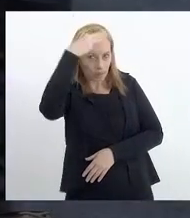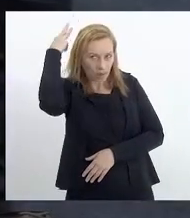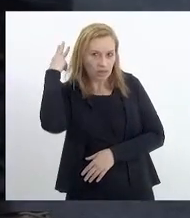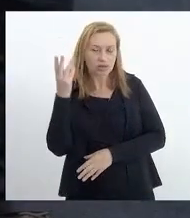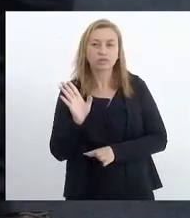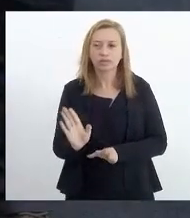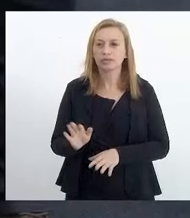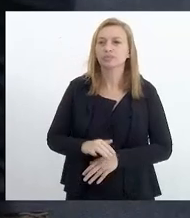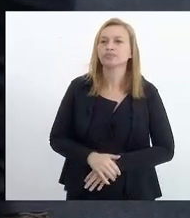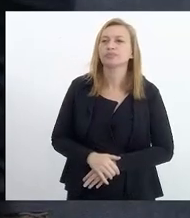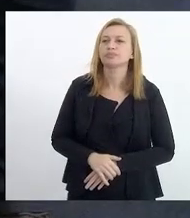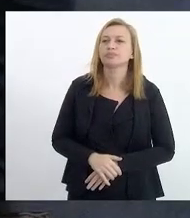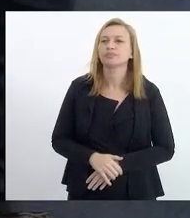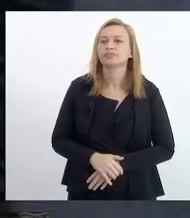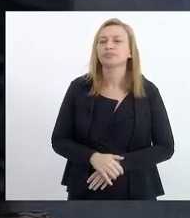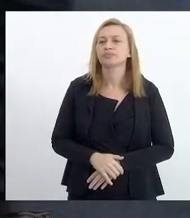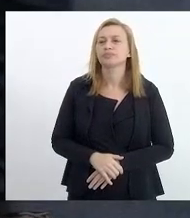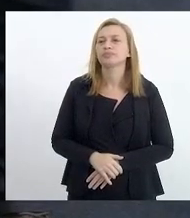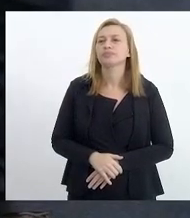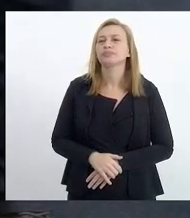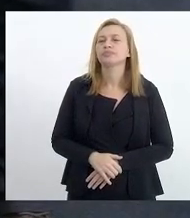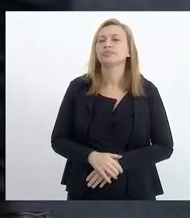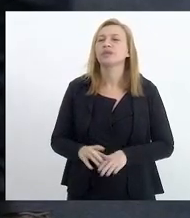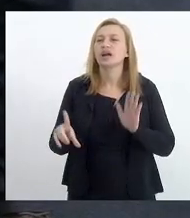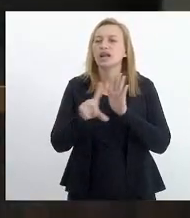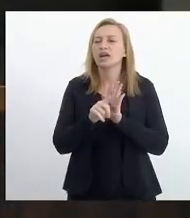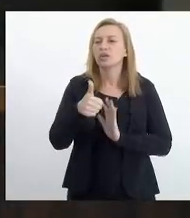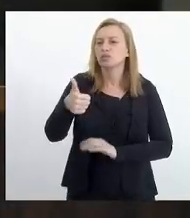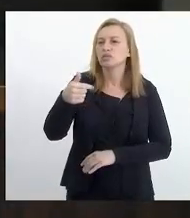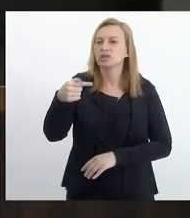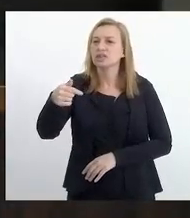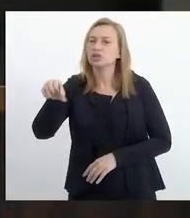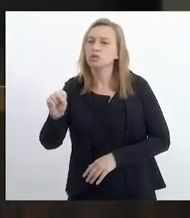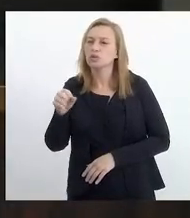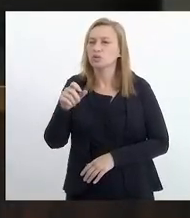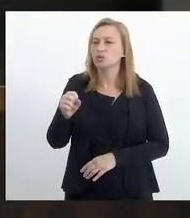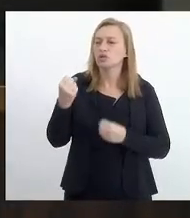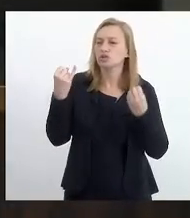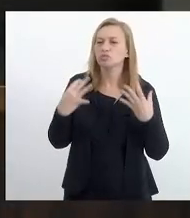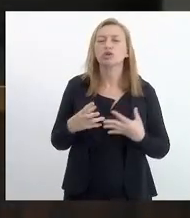É porque a Lei 178 trata